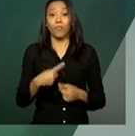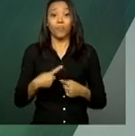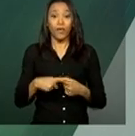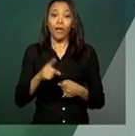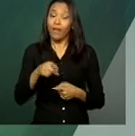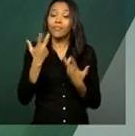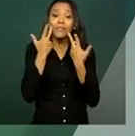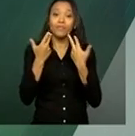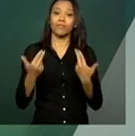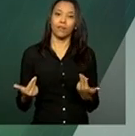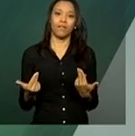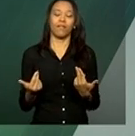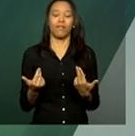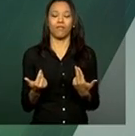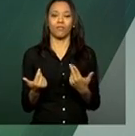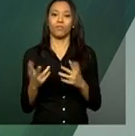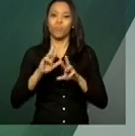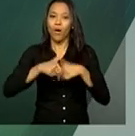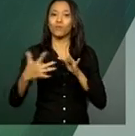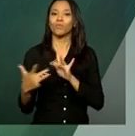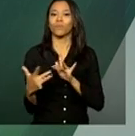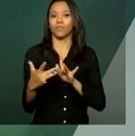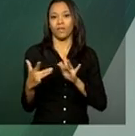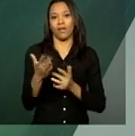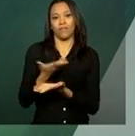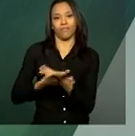sendo muito natural das próprias relações humanas.